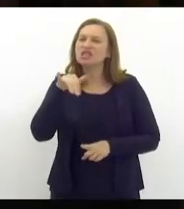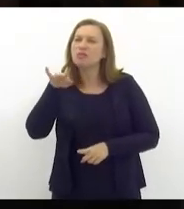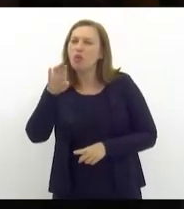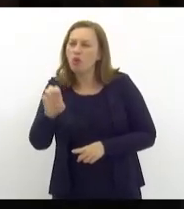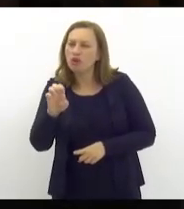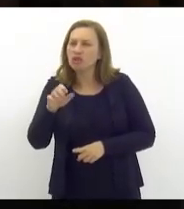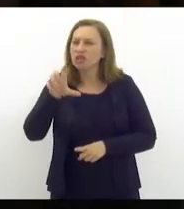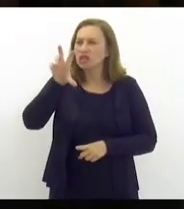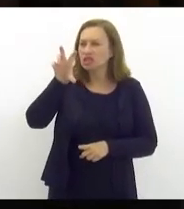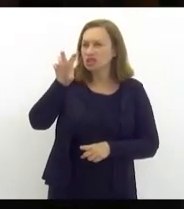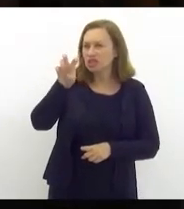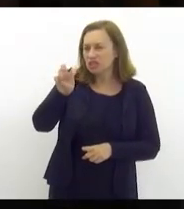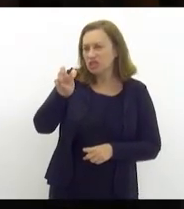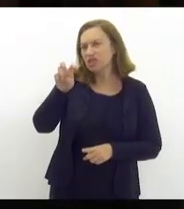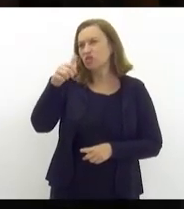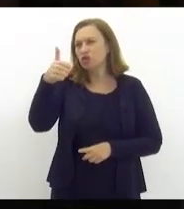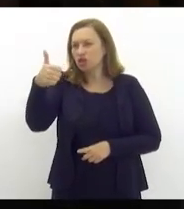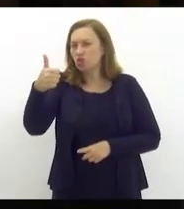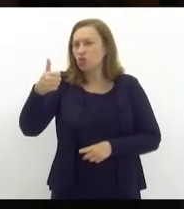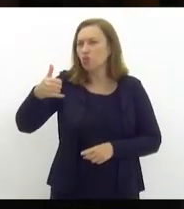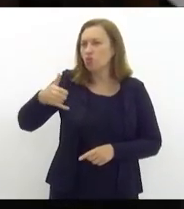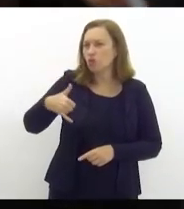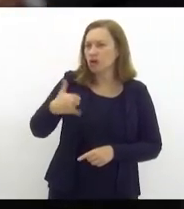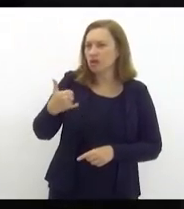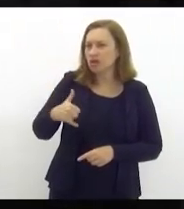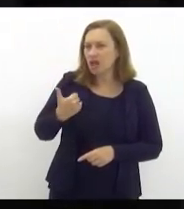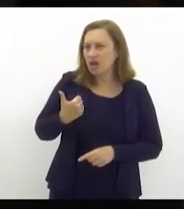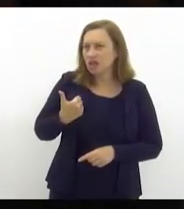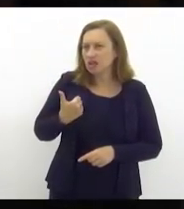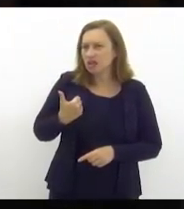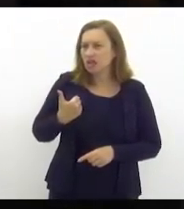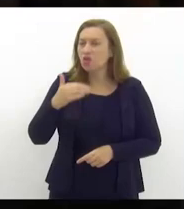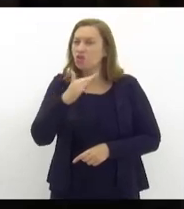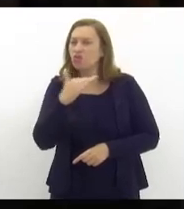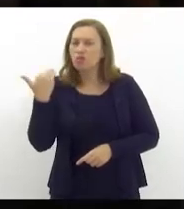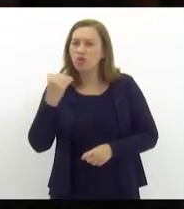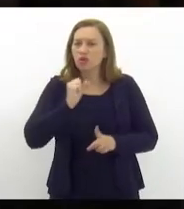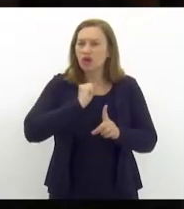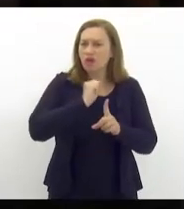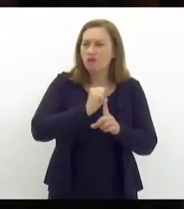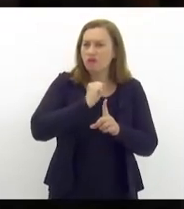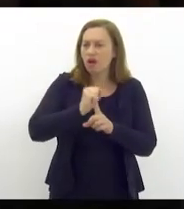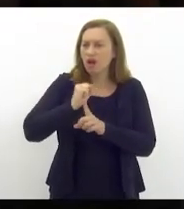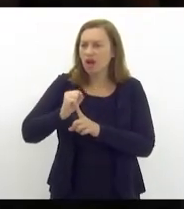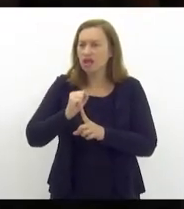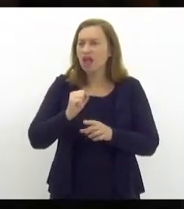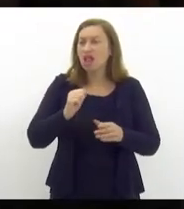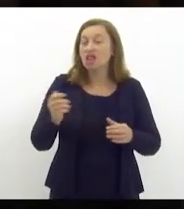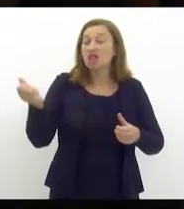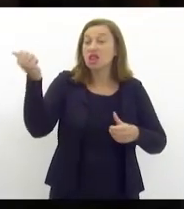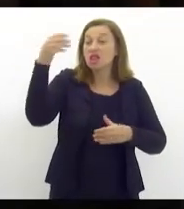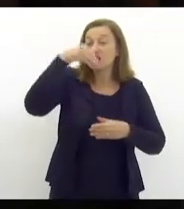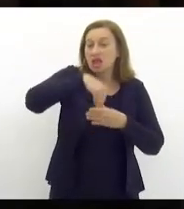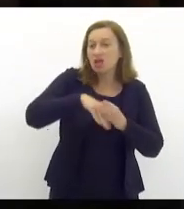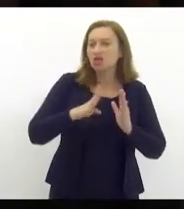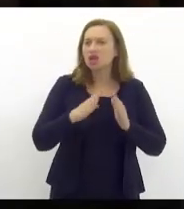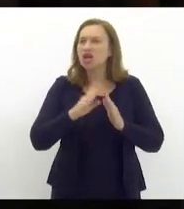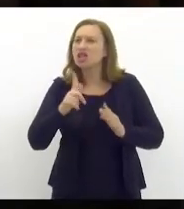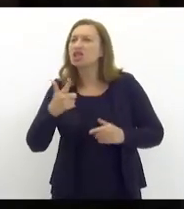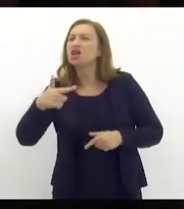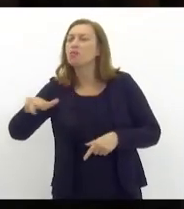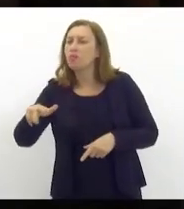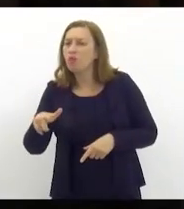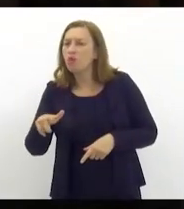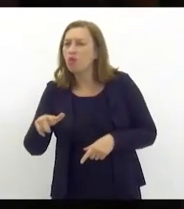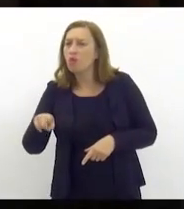Pereira, de 51 anos, que foi morta a facadas dentro da sua casa e, depois disso,